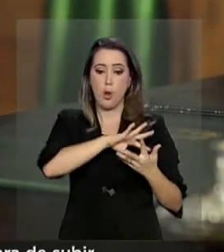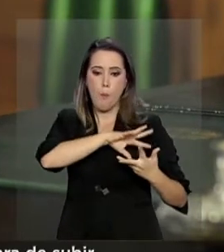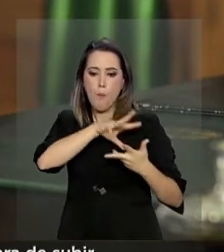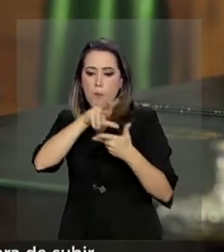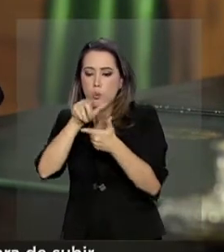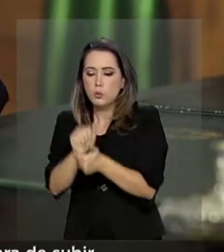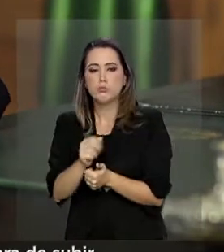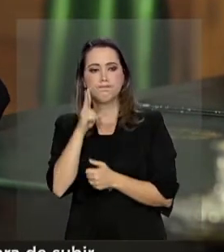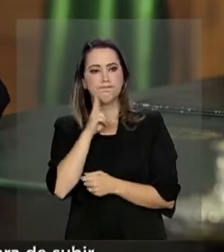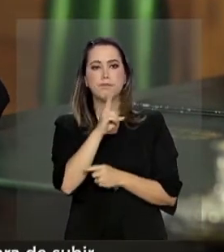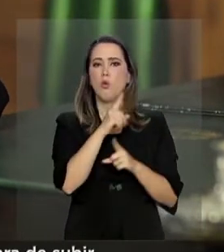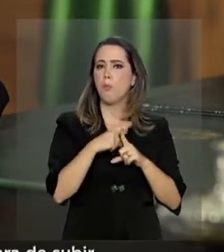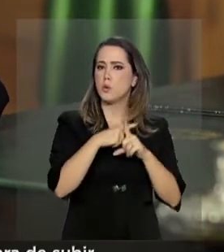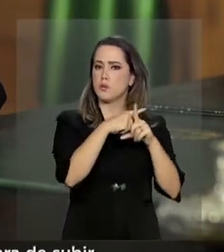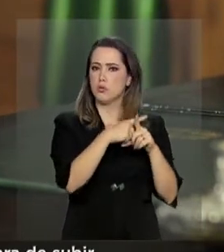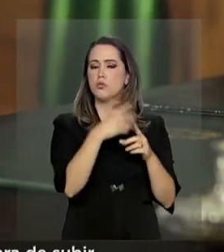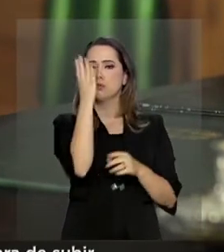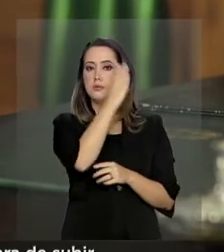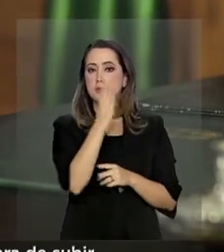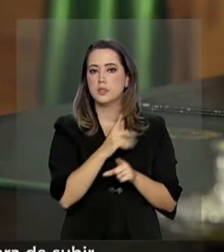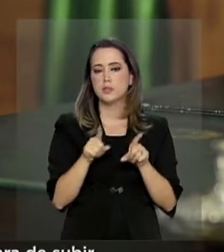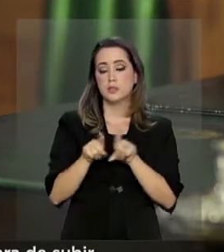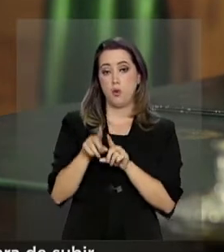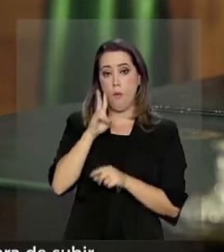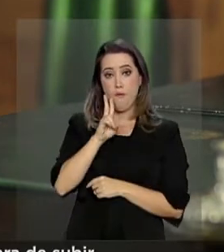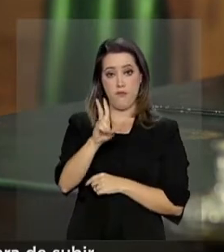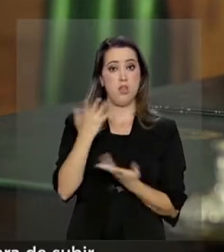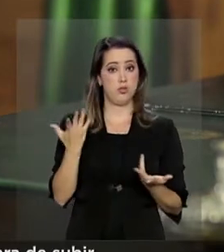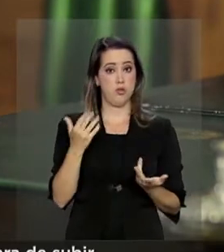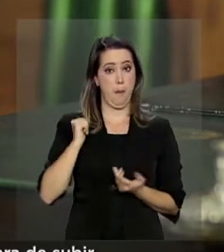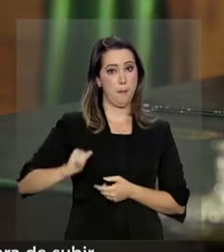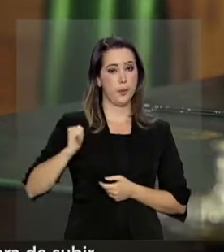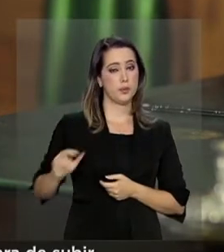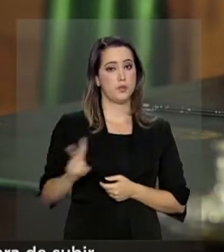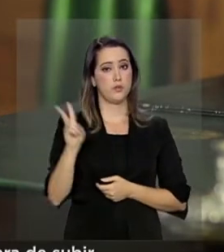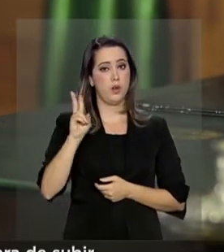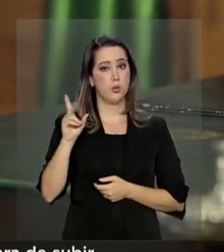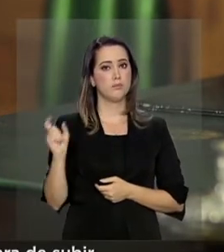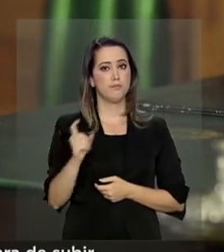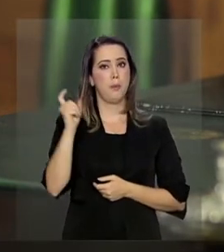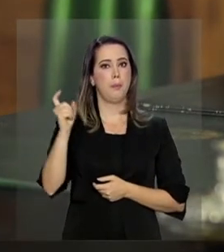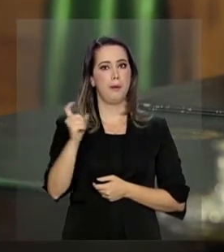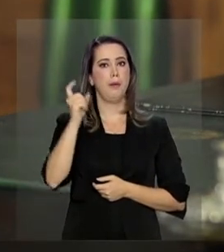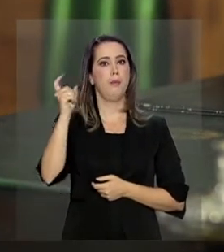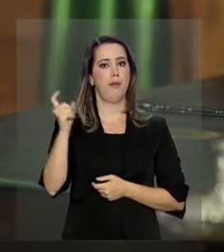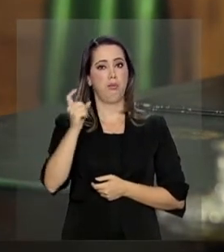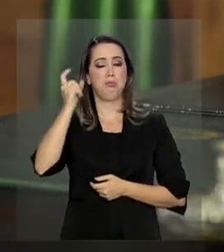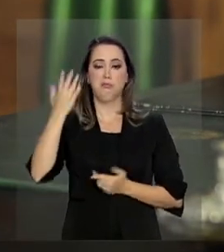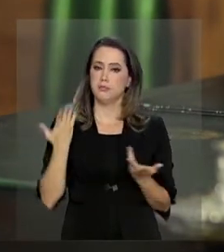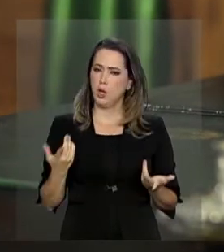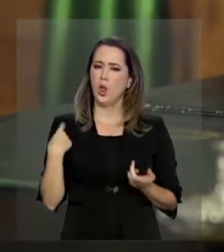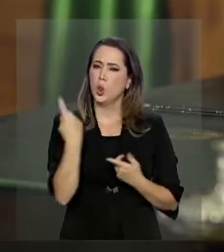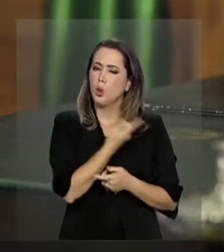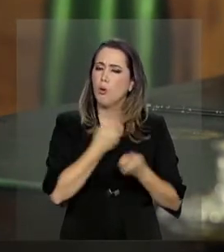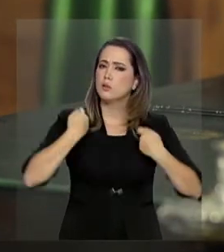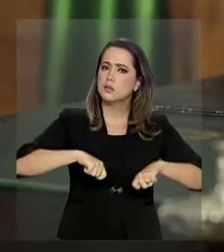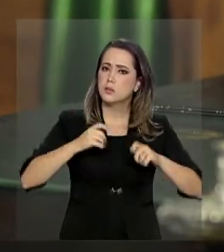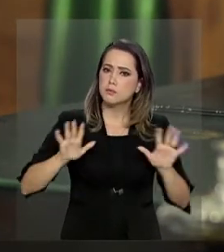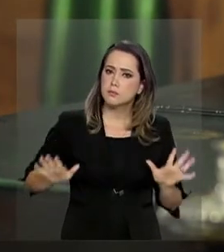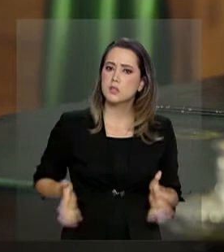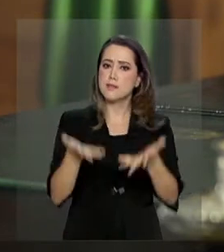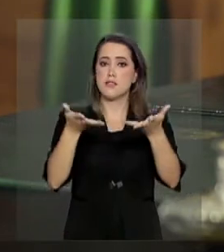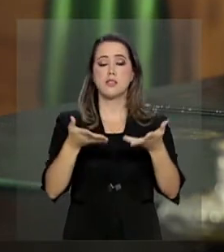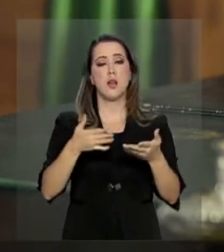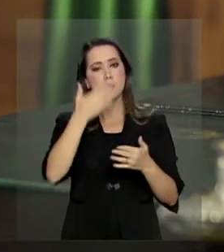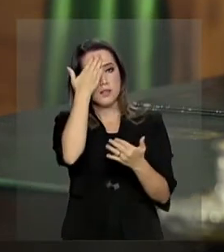de que é prova evidente o índice da bolsa de valores que não pára de subir precisamos de uma injeção de